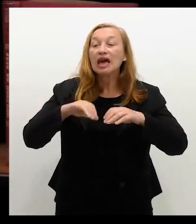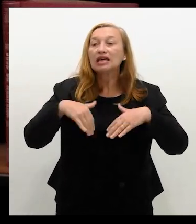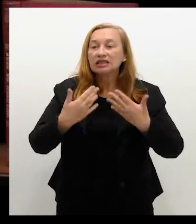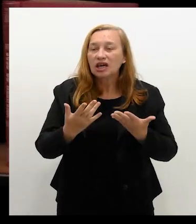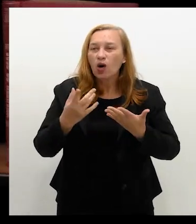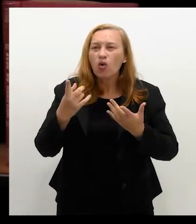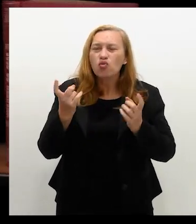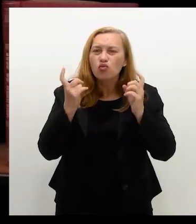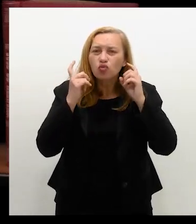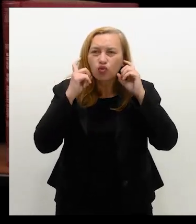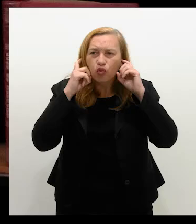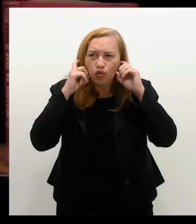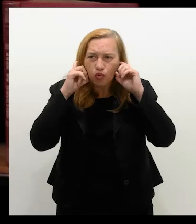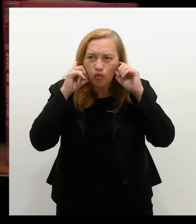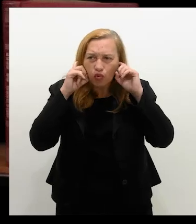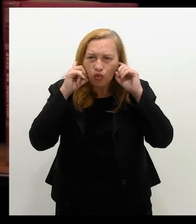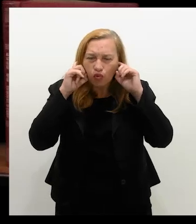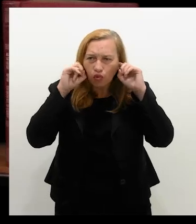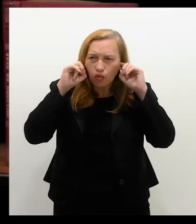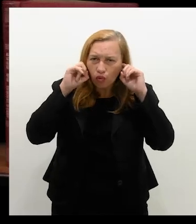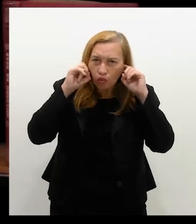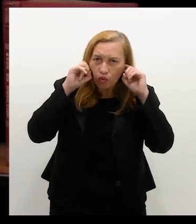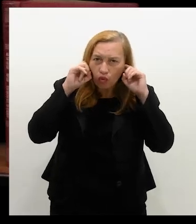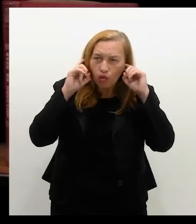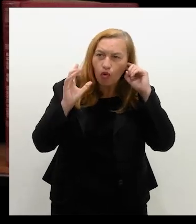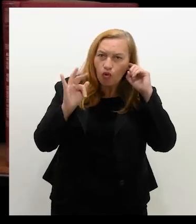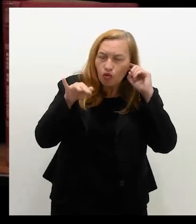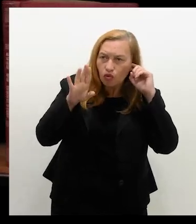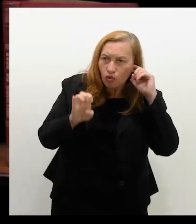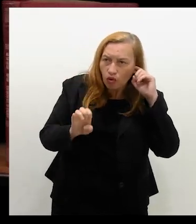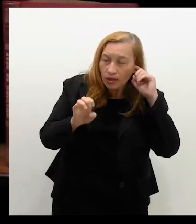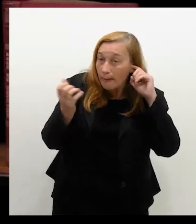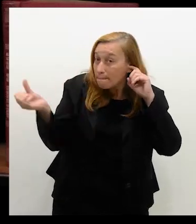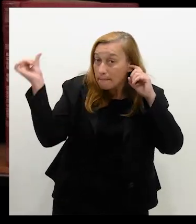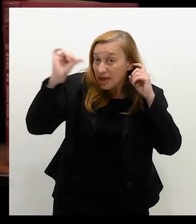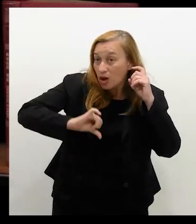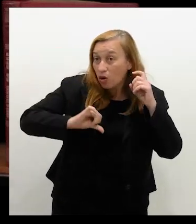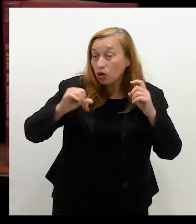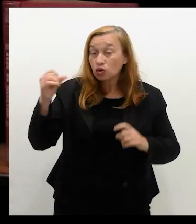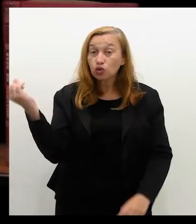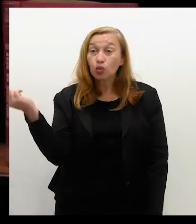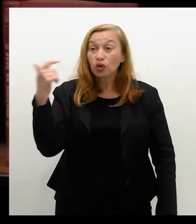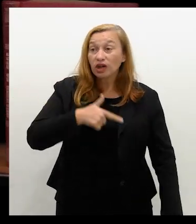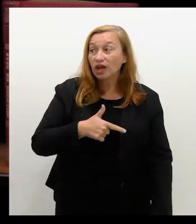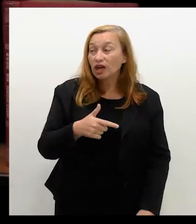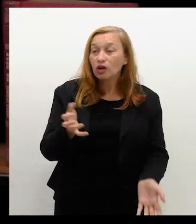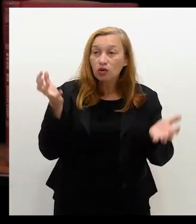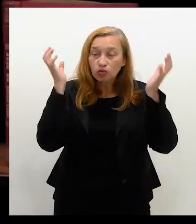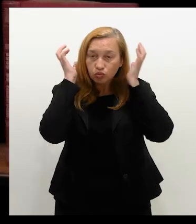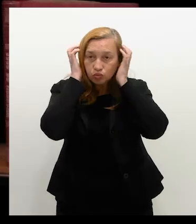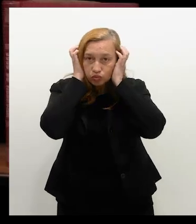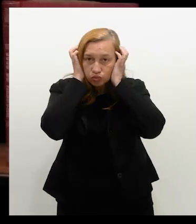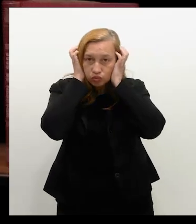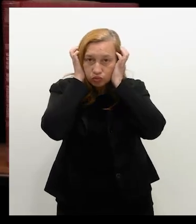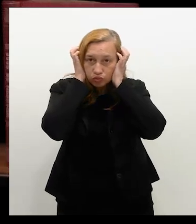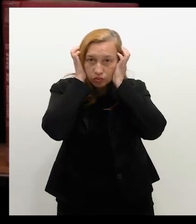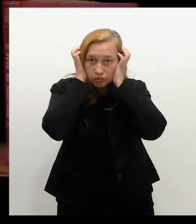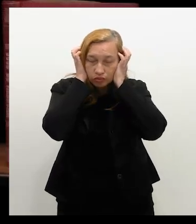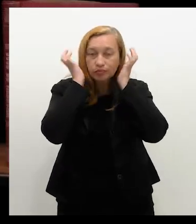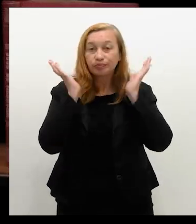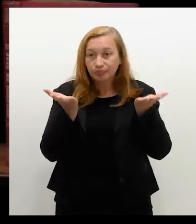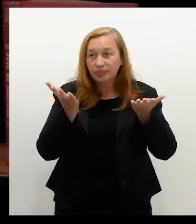fones intracanaliculares, são esses que colocam lá dentro do ouvido, eles são piores do que o fone que é o externo,